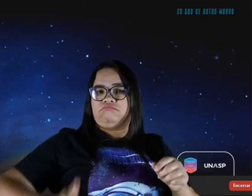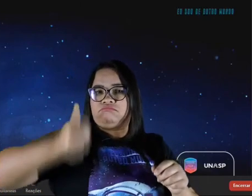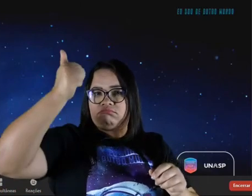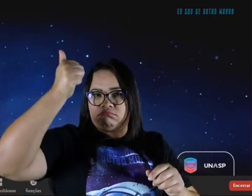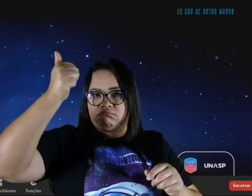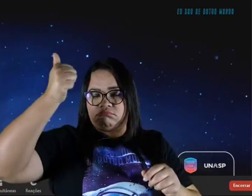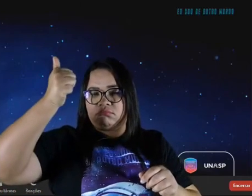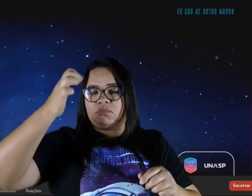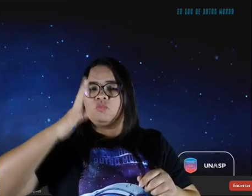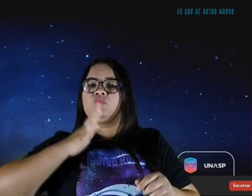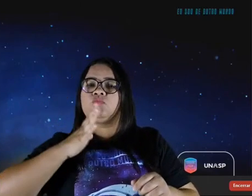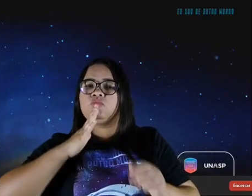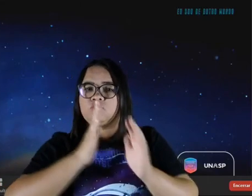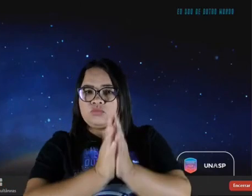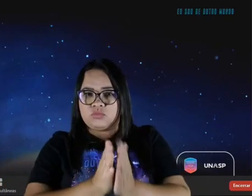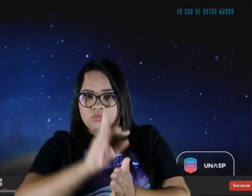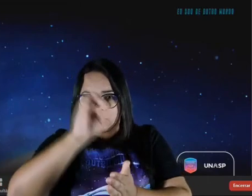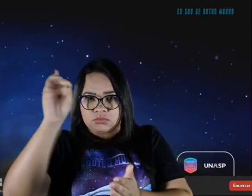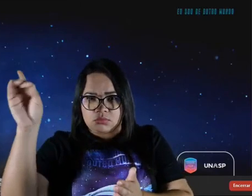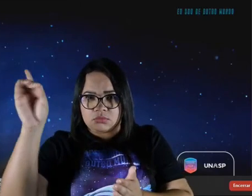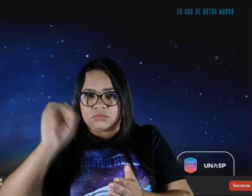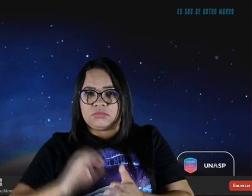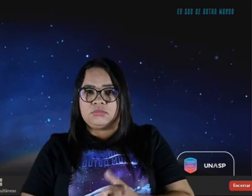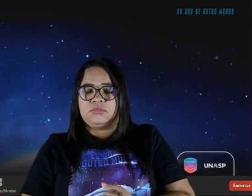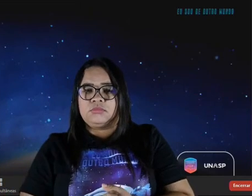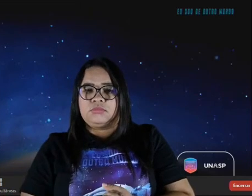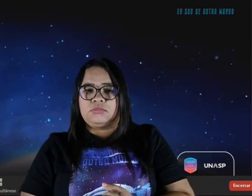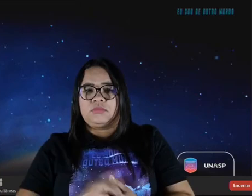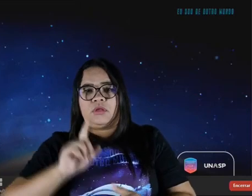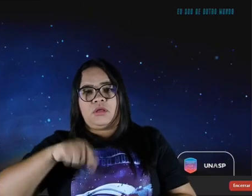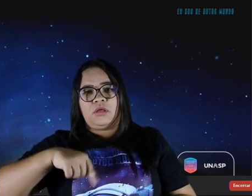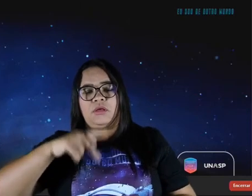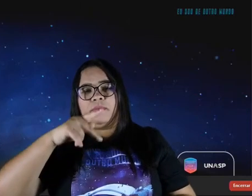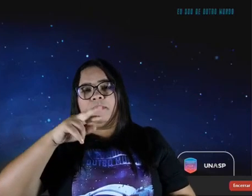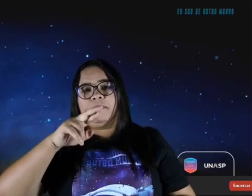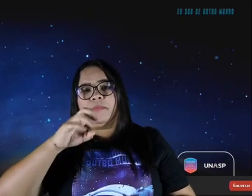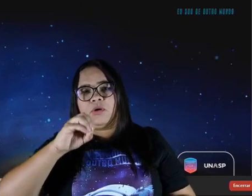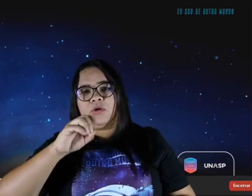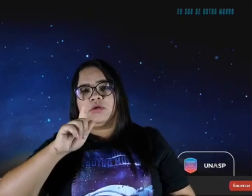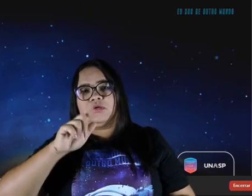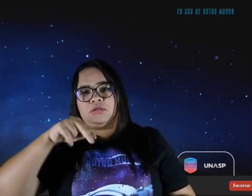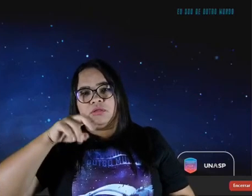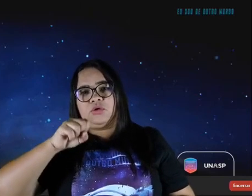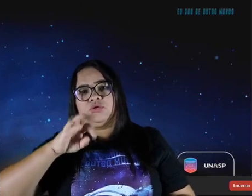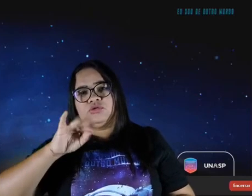conhecimento bíblico e religioso foram os agnósticos, que tiraram uma nota de